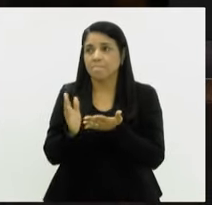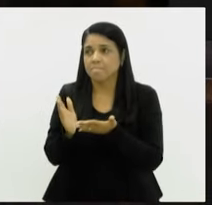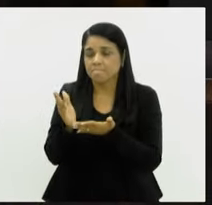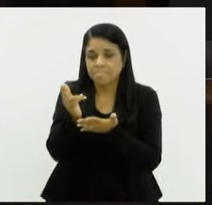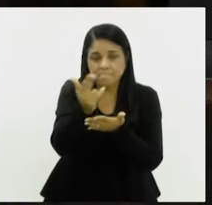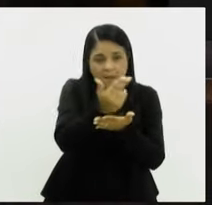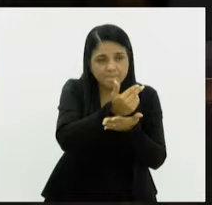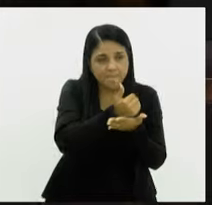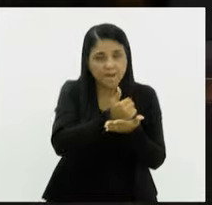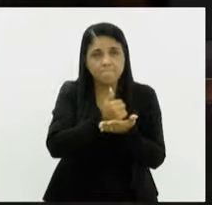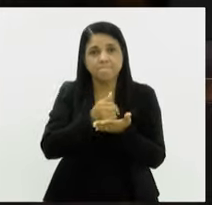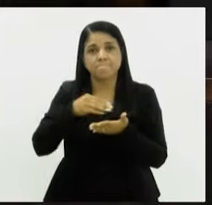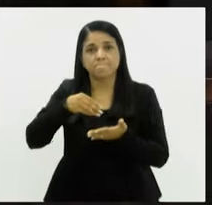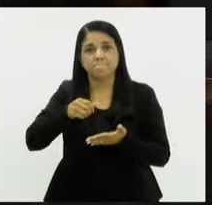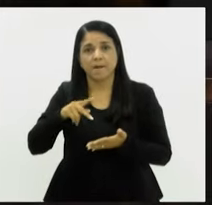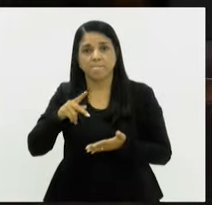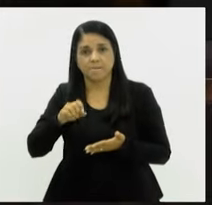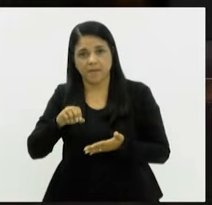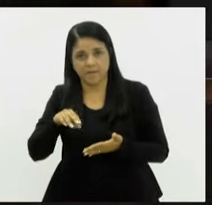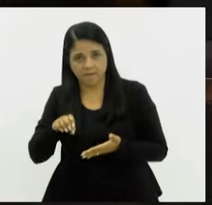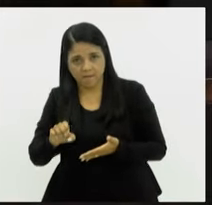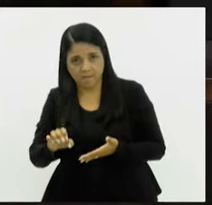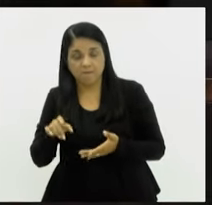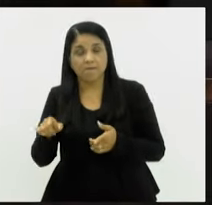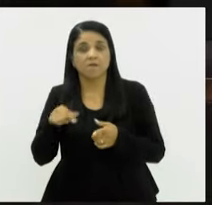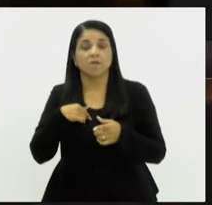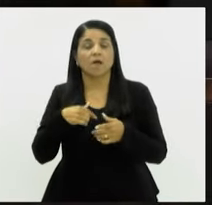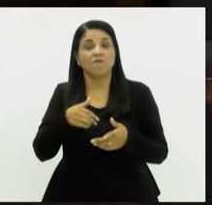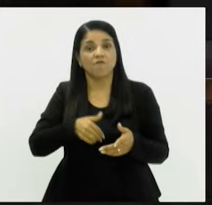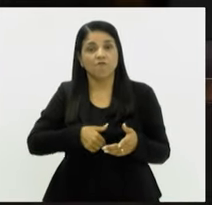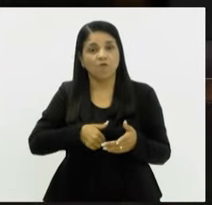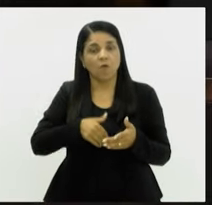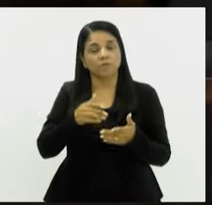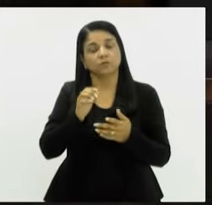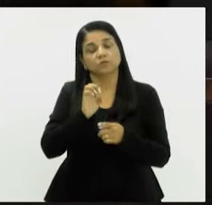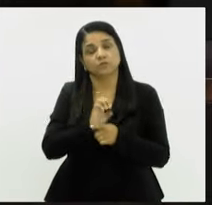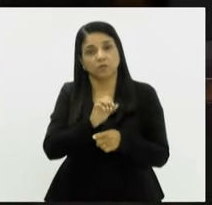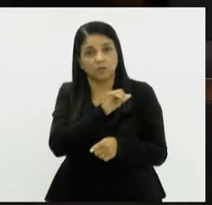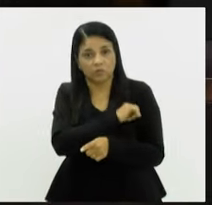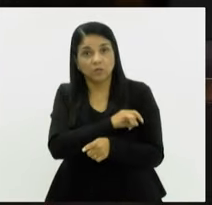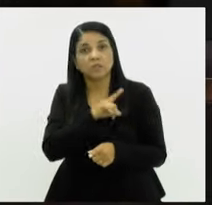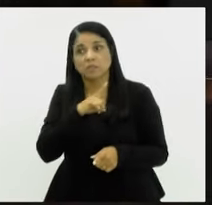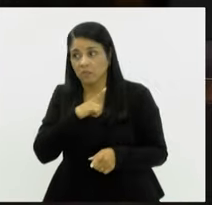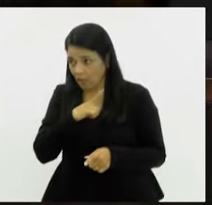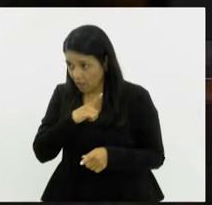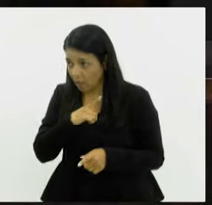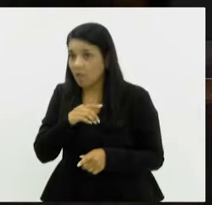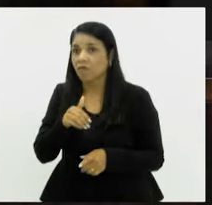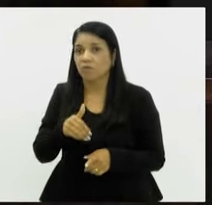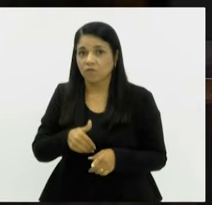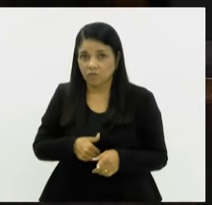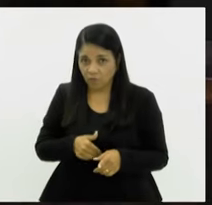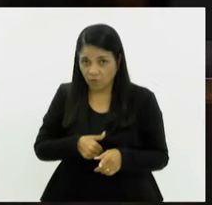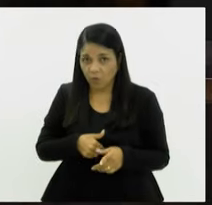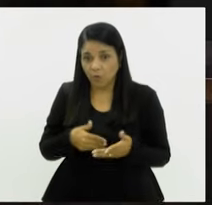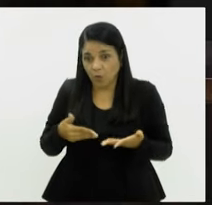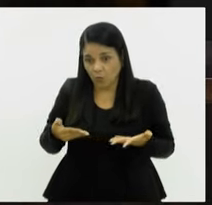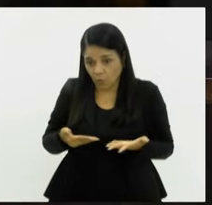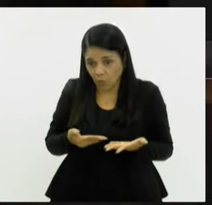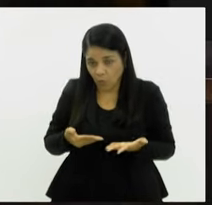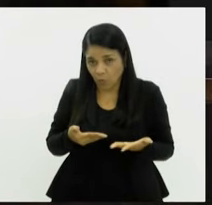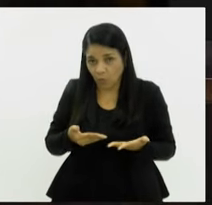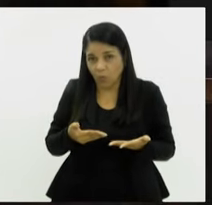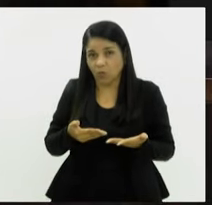do Rio de Janeiro. Por isso que, muitas vezes, a gente ouve pessoas achando que não existe fome no Rio de Janeiro, quando a gente tem aqui, hoje, de acordo com a